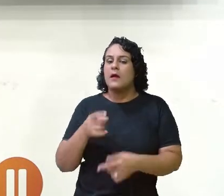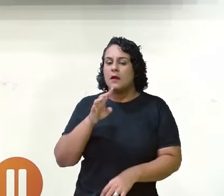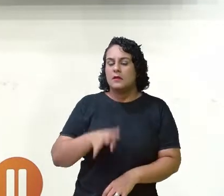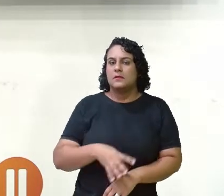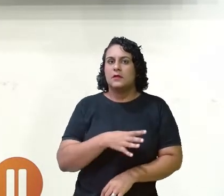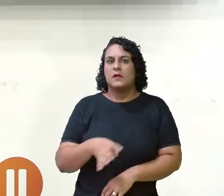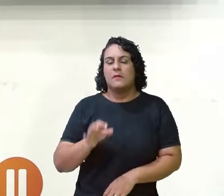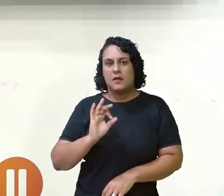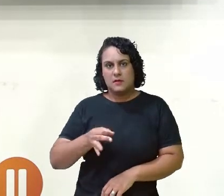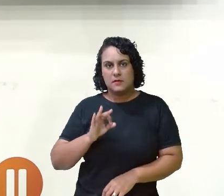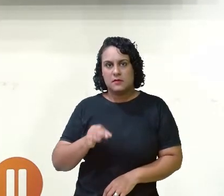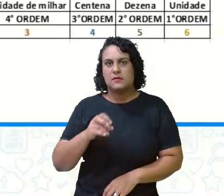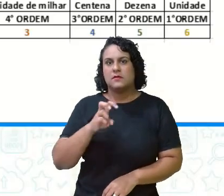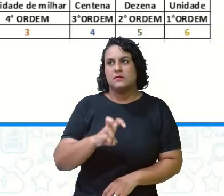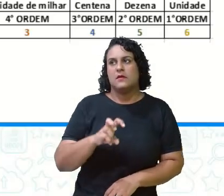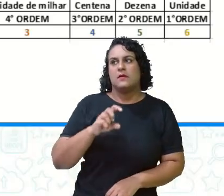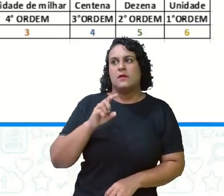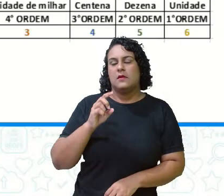tá correto.